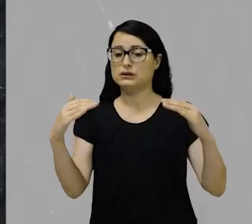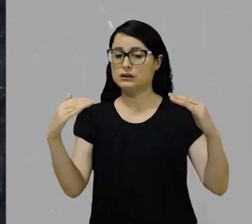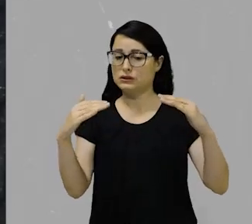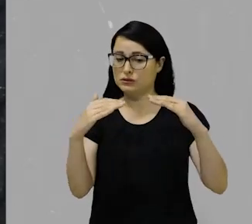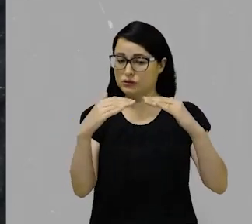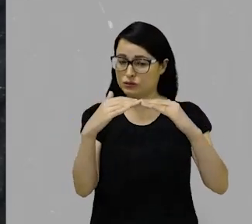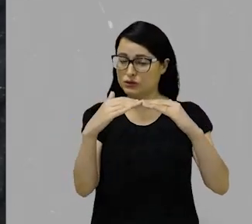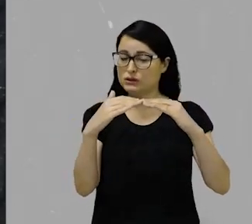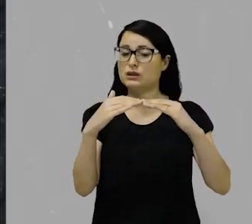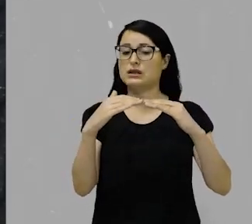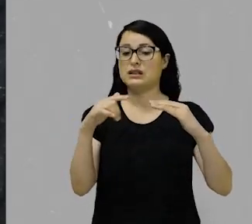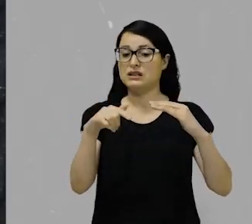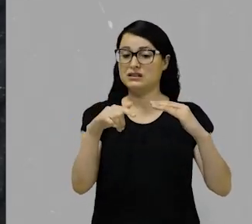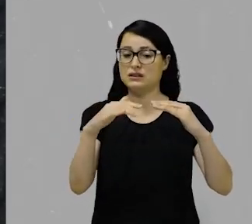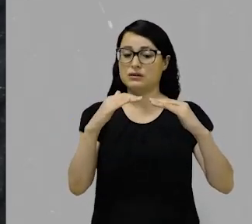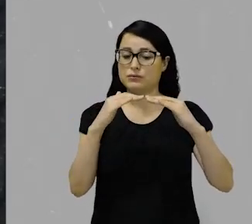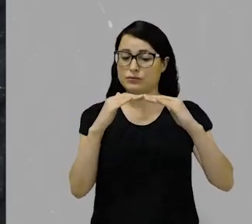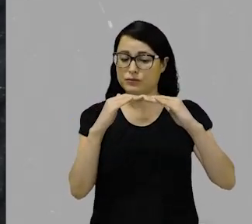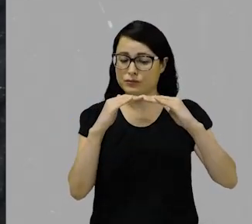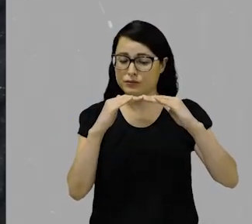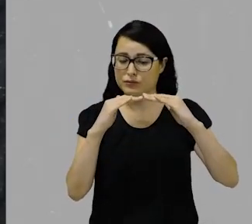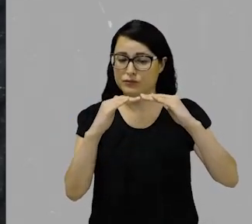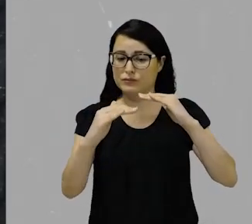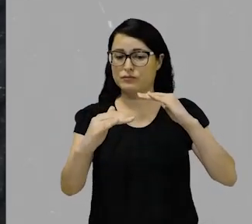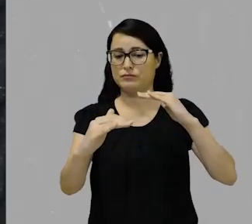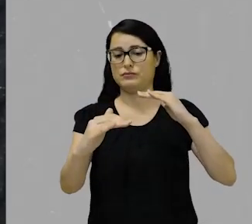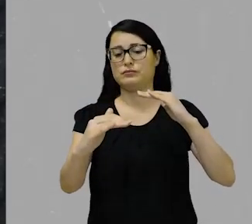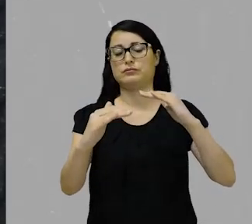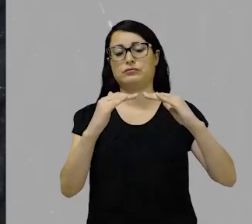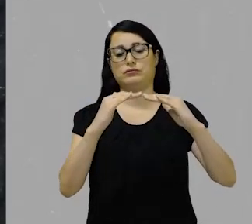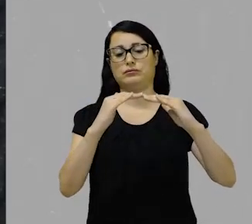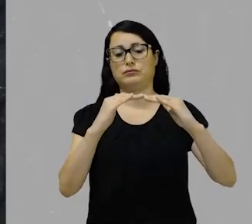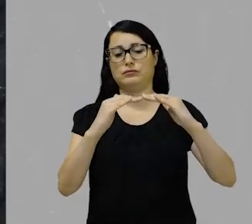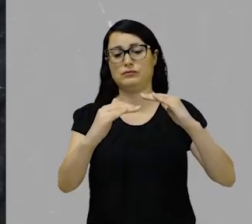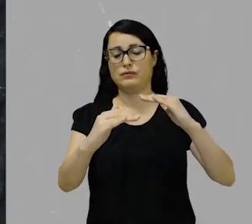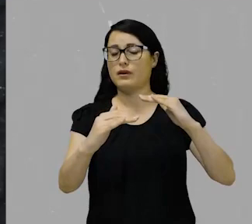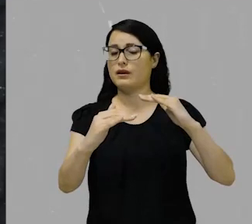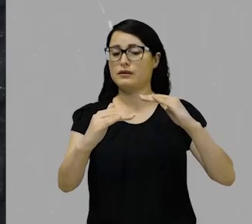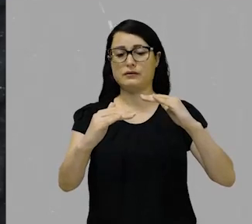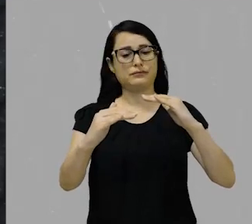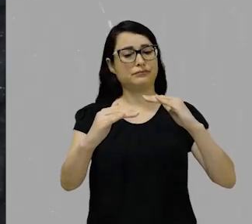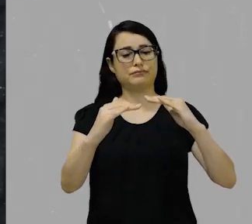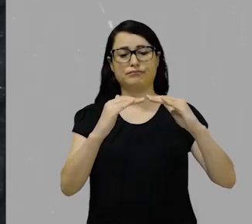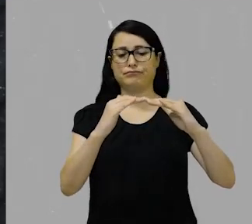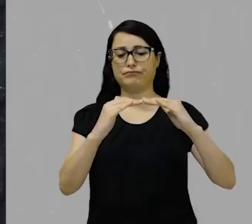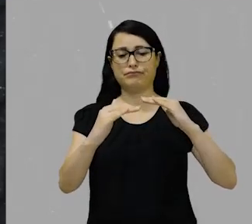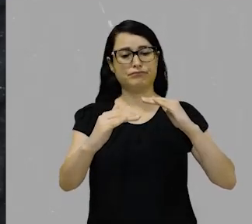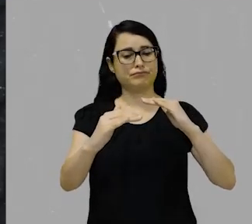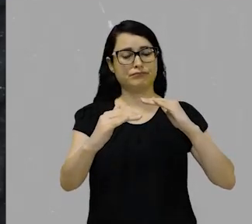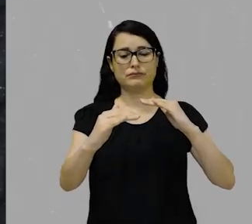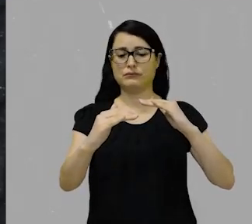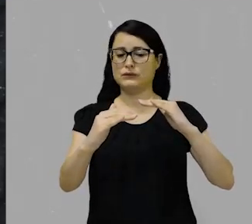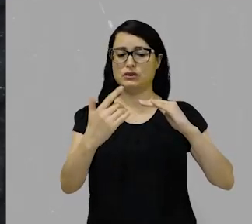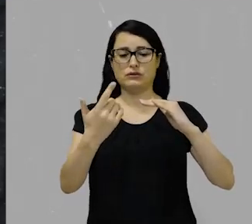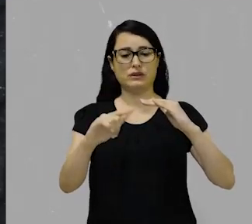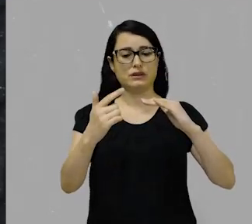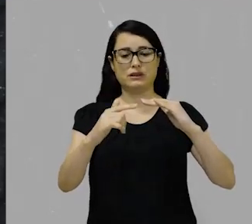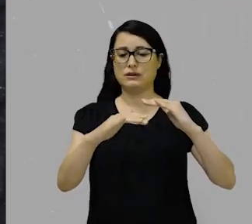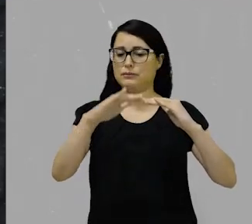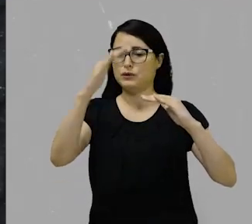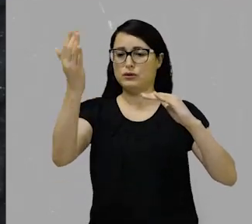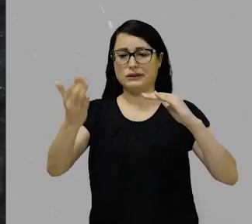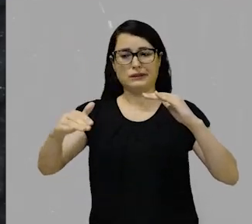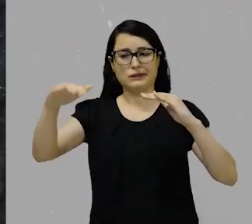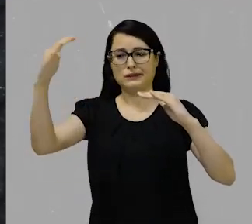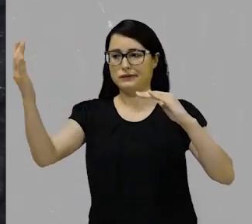frontalmente, no transformante elas só deslizam entre si, galera, tá? Ou seja, não vai ter formação de montanhas, mas isso